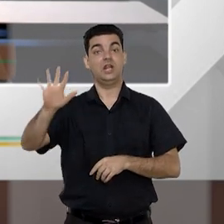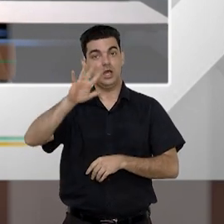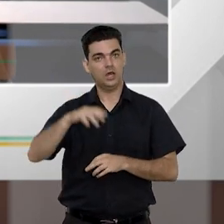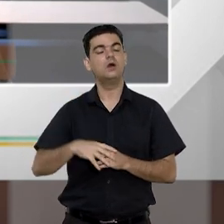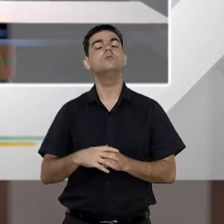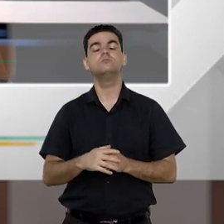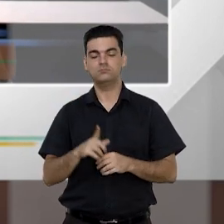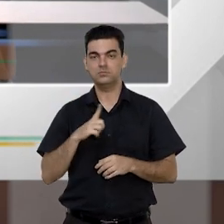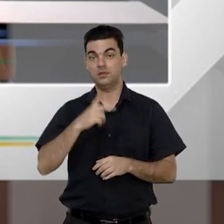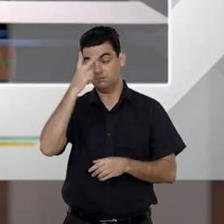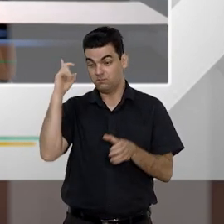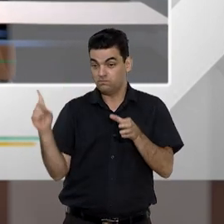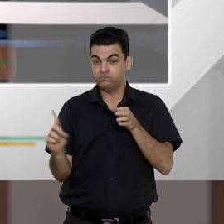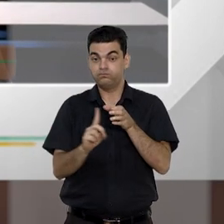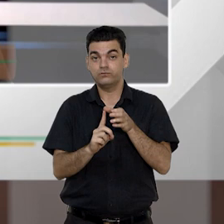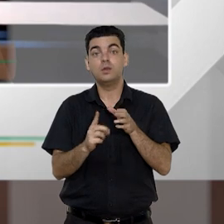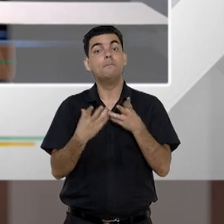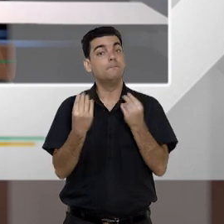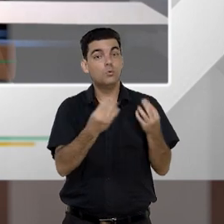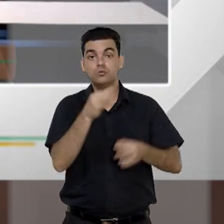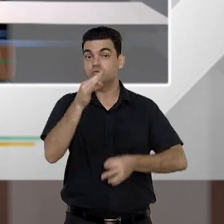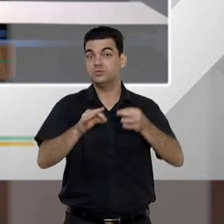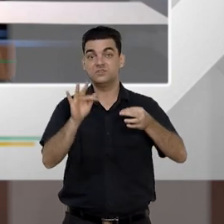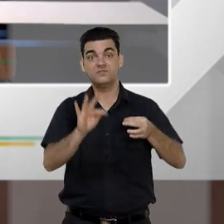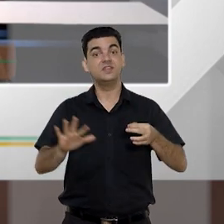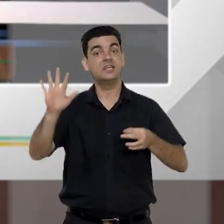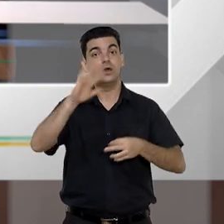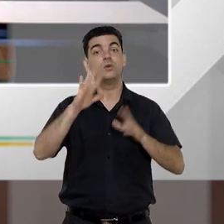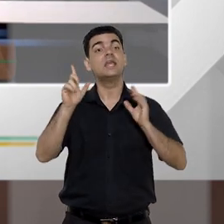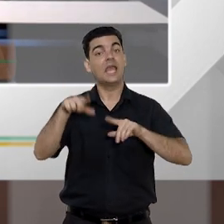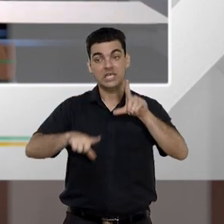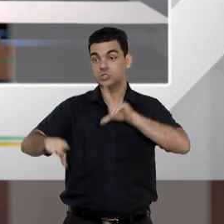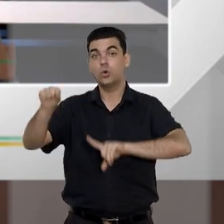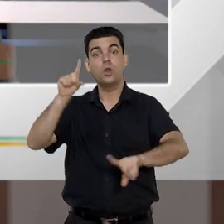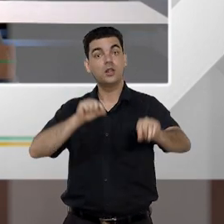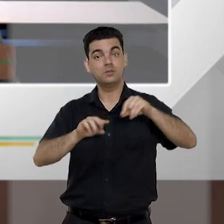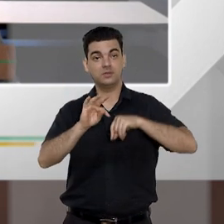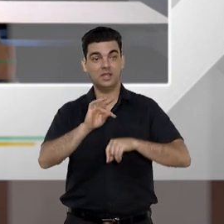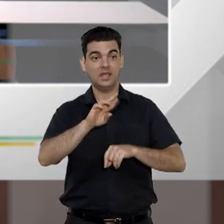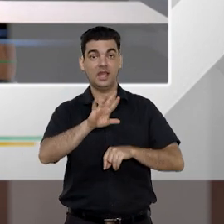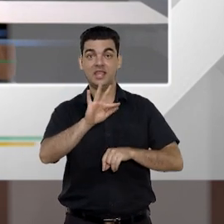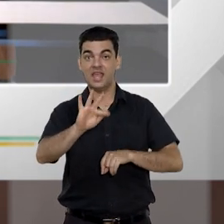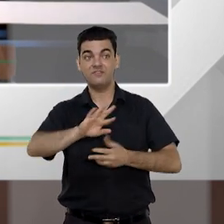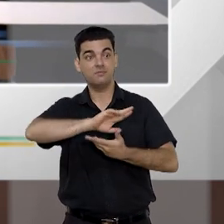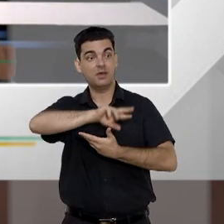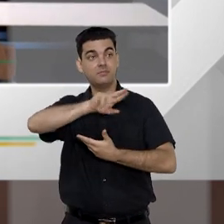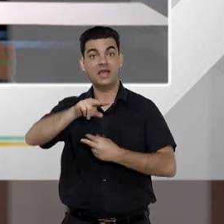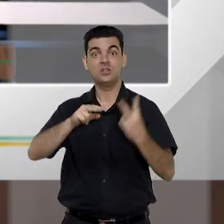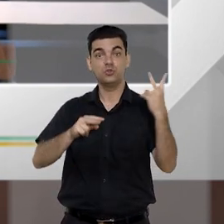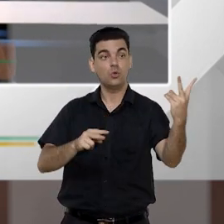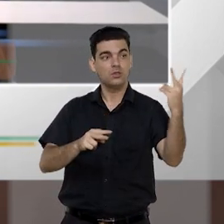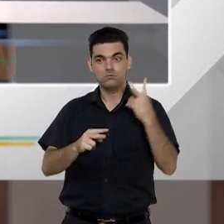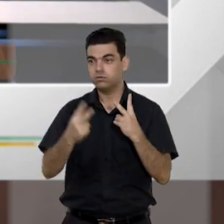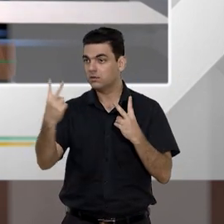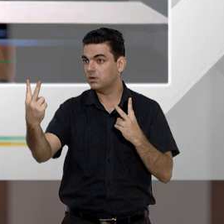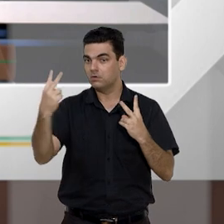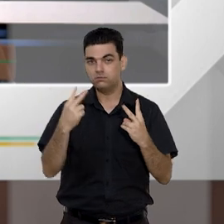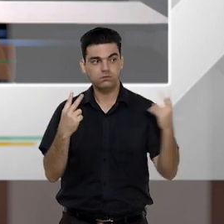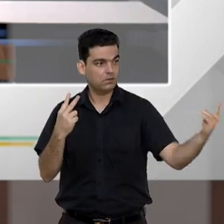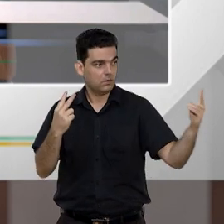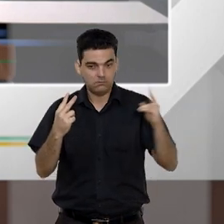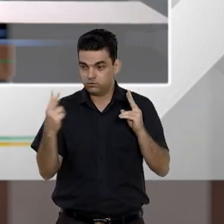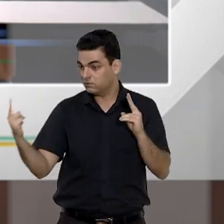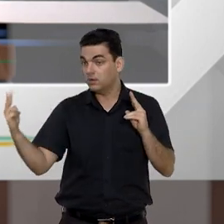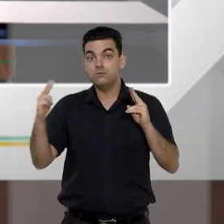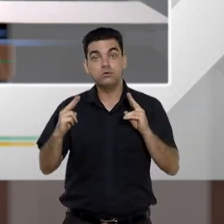corregedor-geral da Justiça Federal, ela é composta por juízes federais indicados pelos TRF, são dois por cada